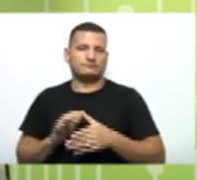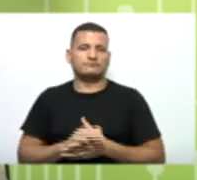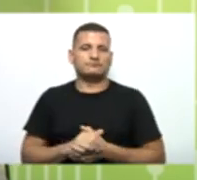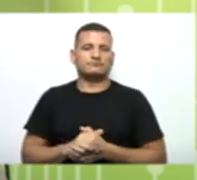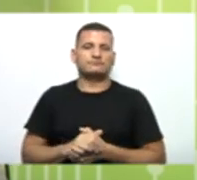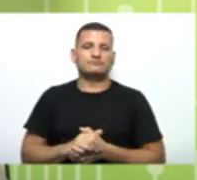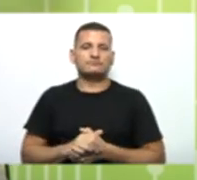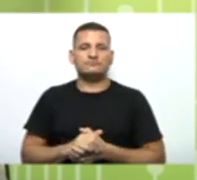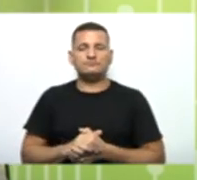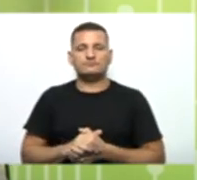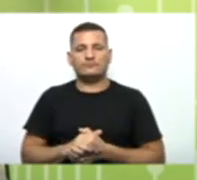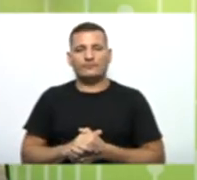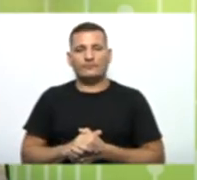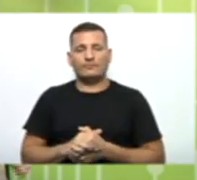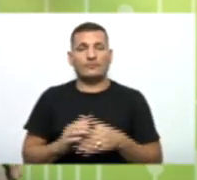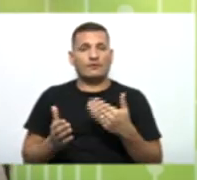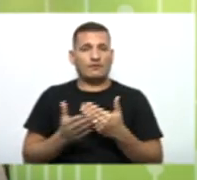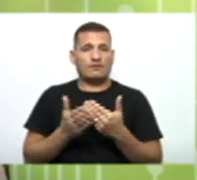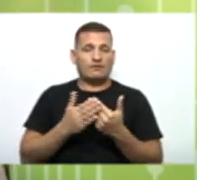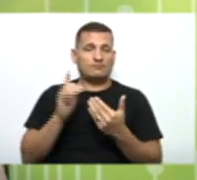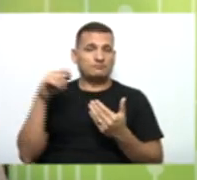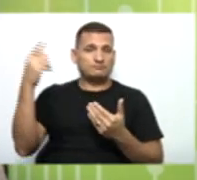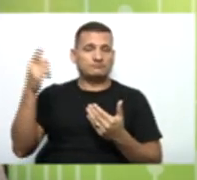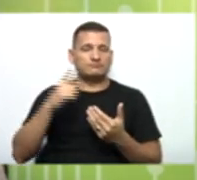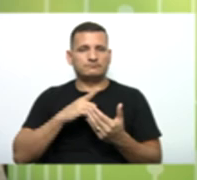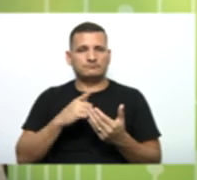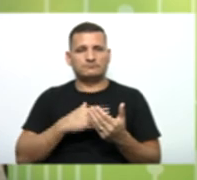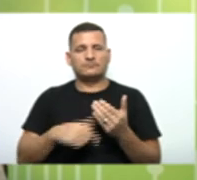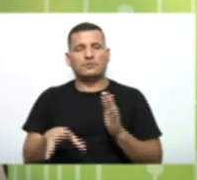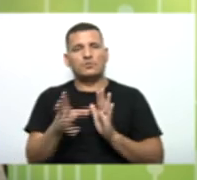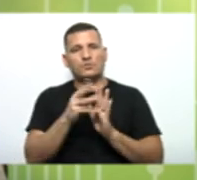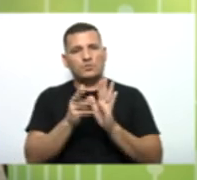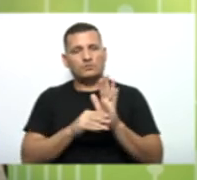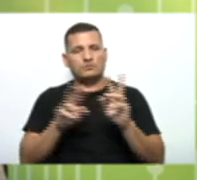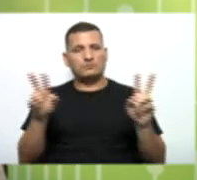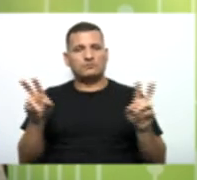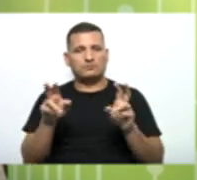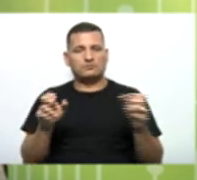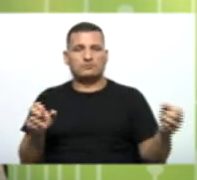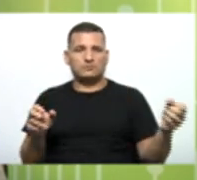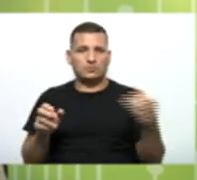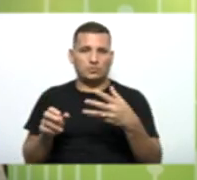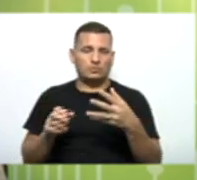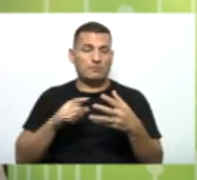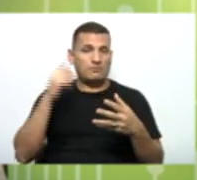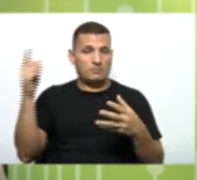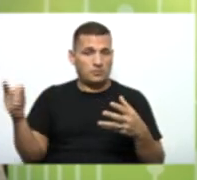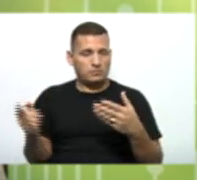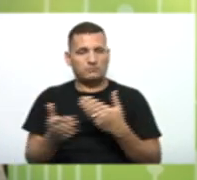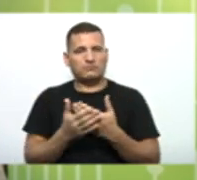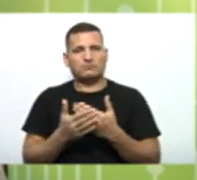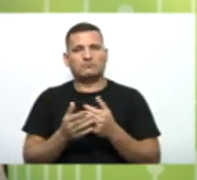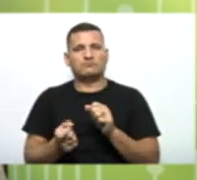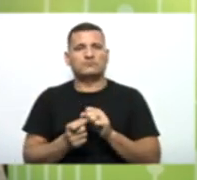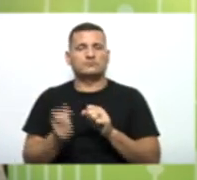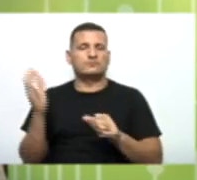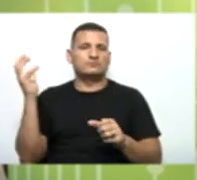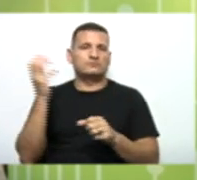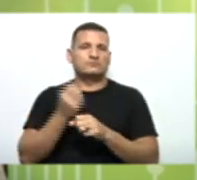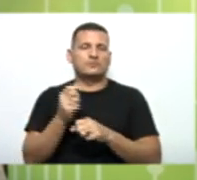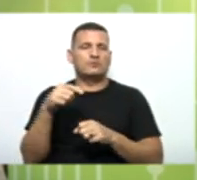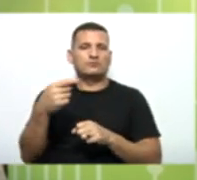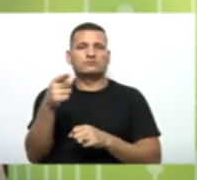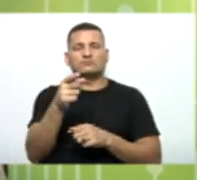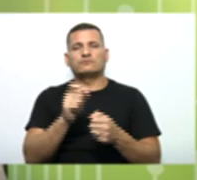momento. Tranquilo? A aula que vem nós vamos ter um conteúdo novo para a próxima aula fazer uma revisão e depois vocês vão realizar